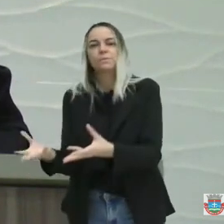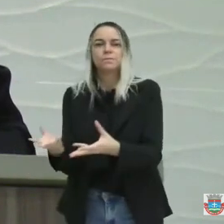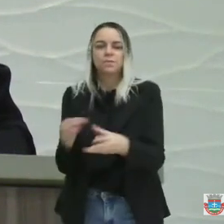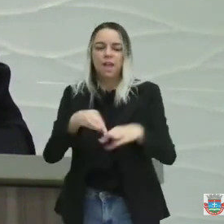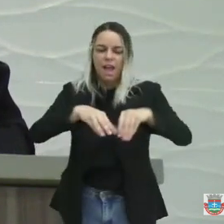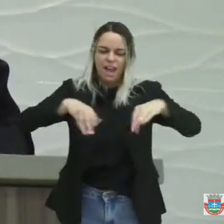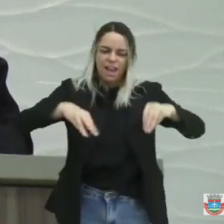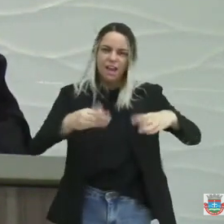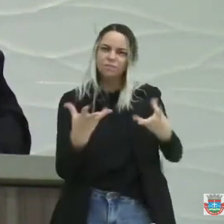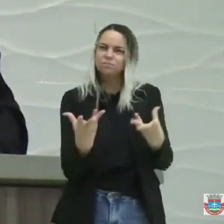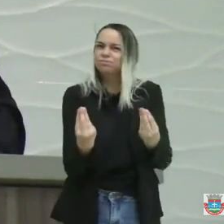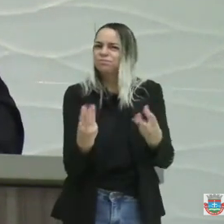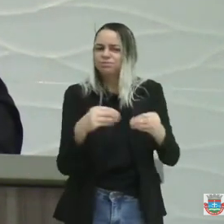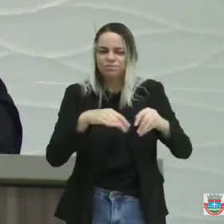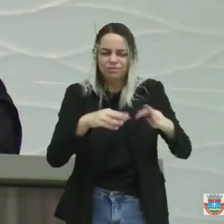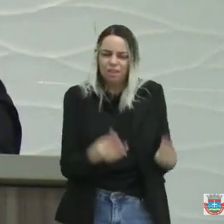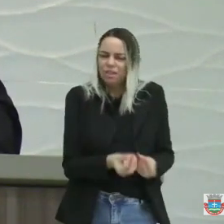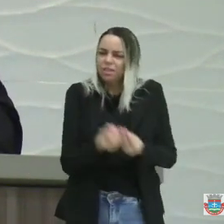fazer